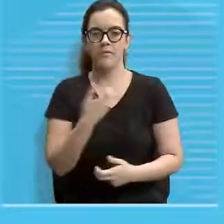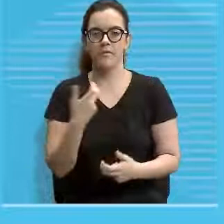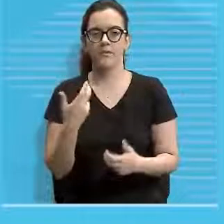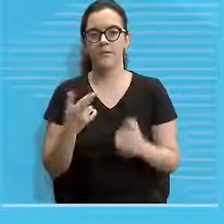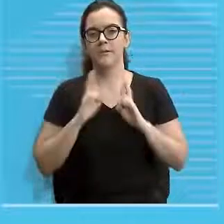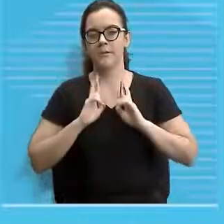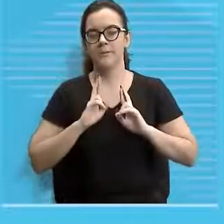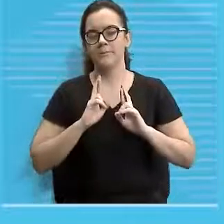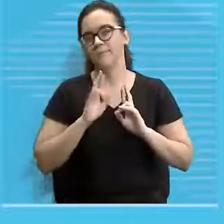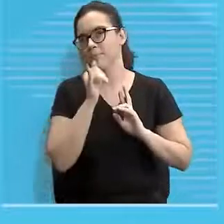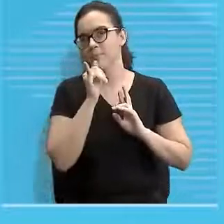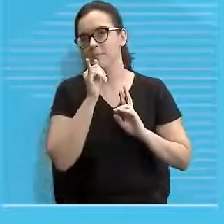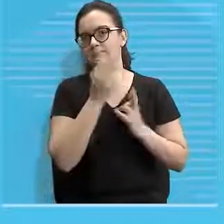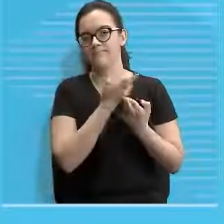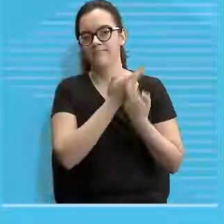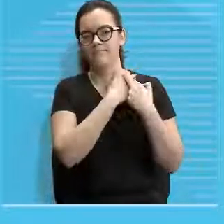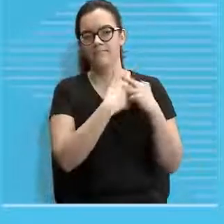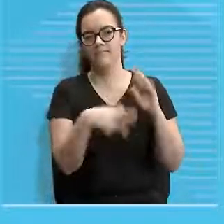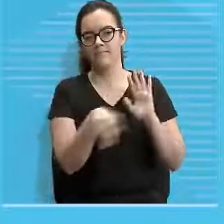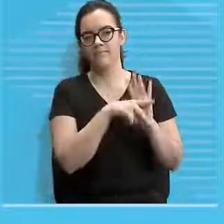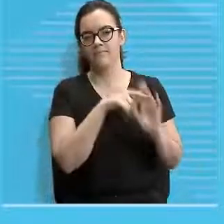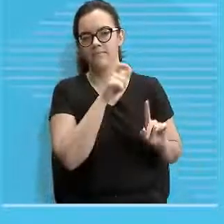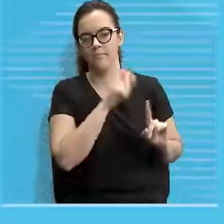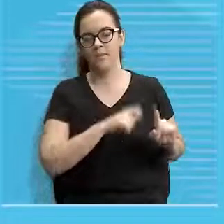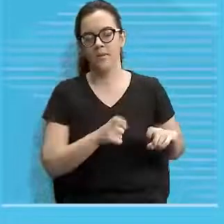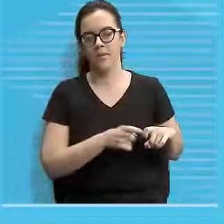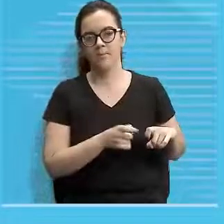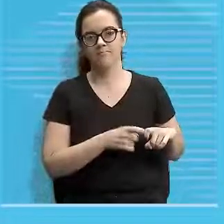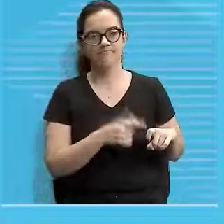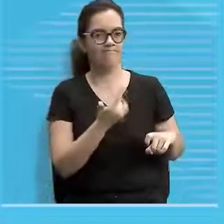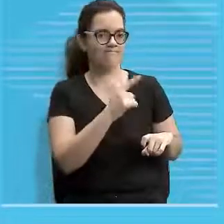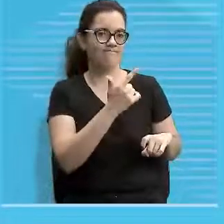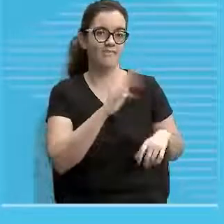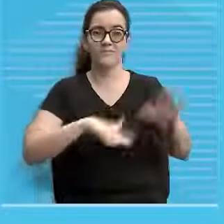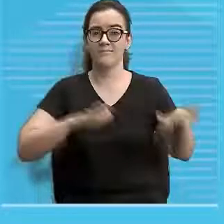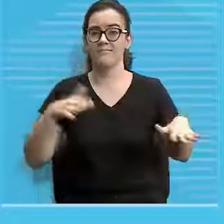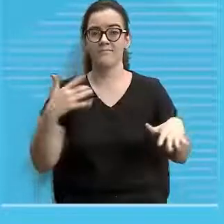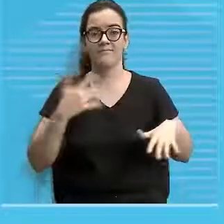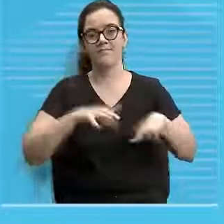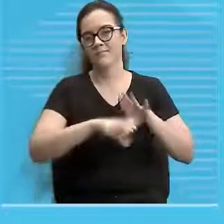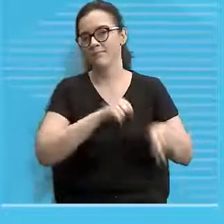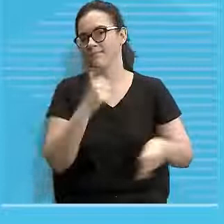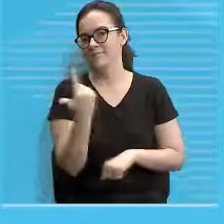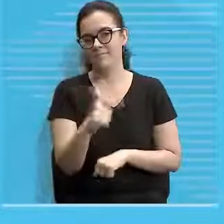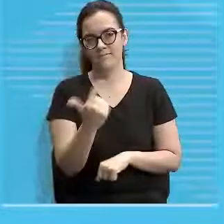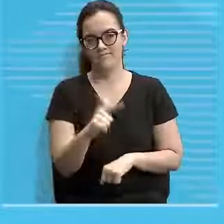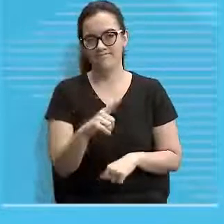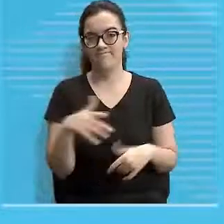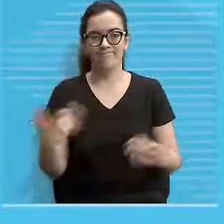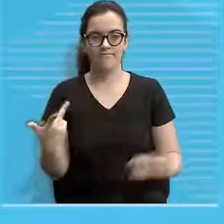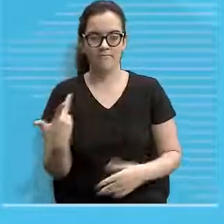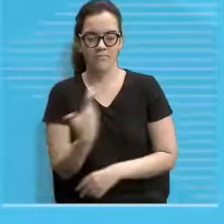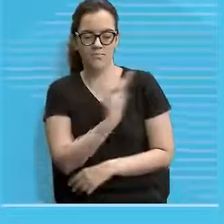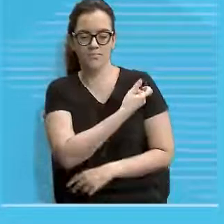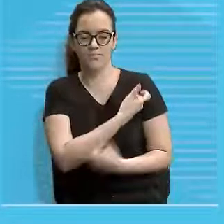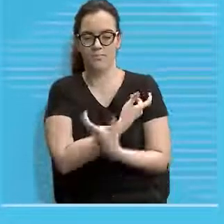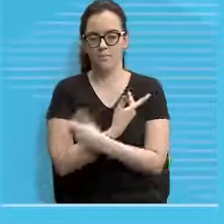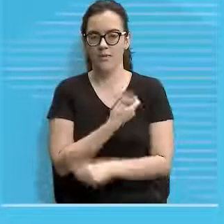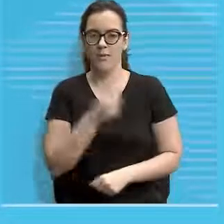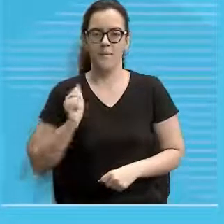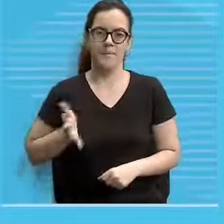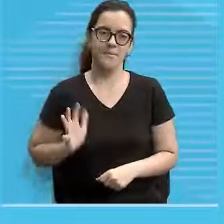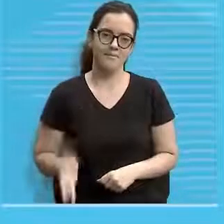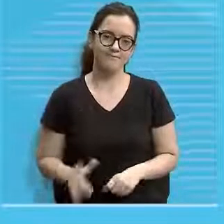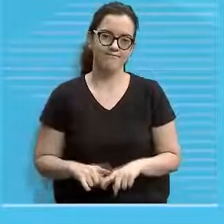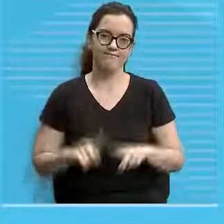para o resto da vida, quando não perde a própria vida aí numa cama, numa mesa de cirurgia, né? Então,